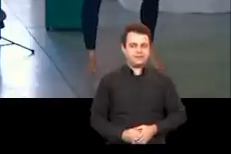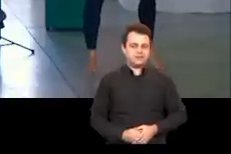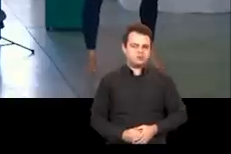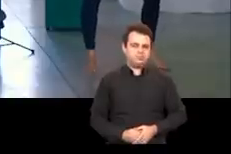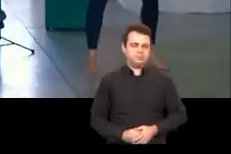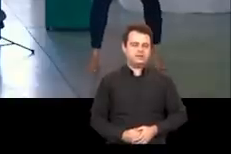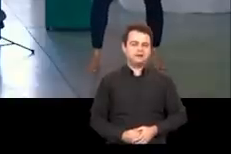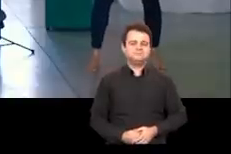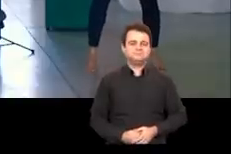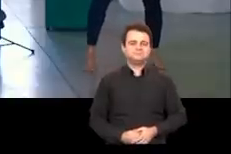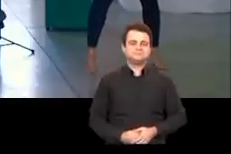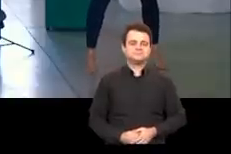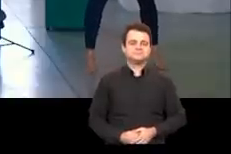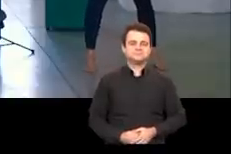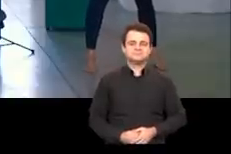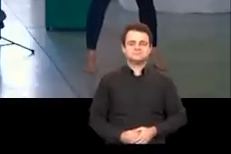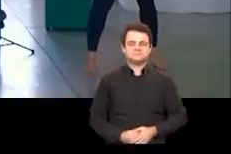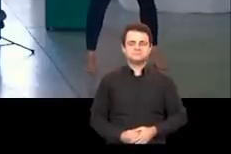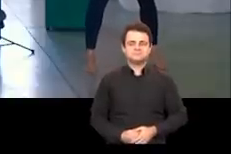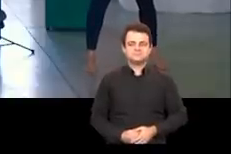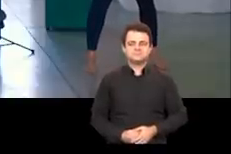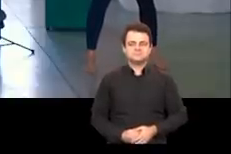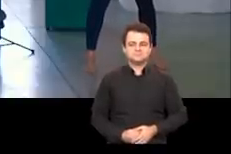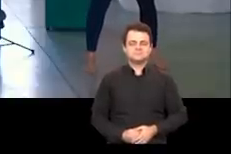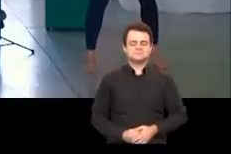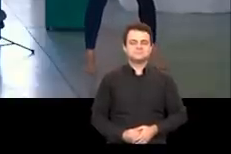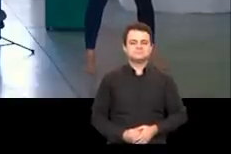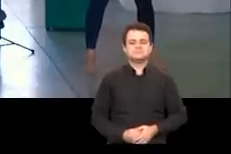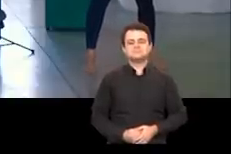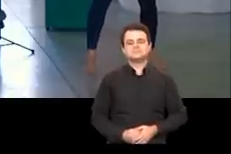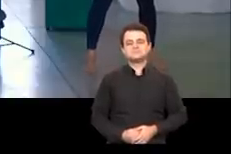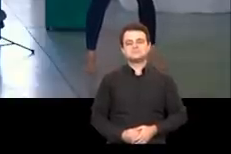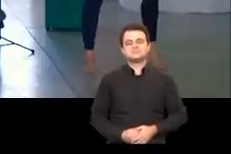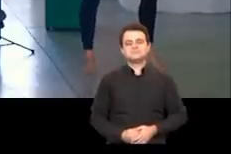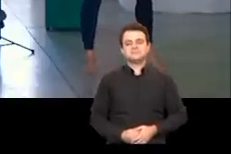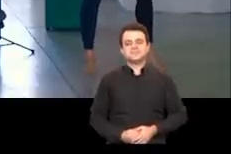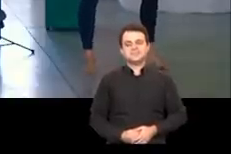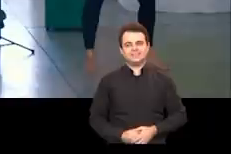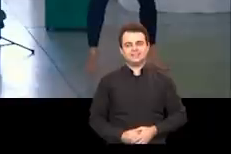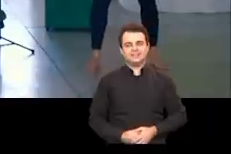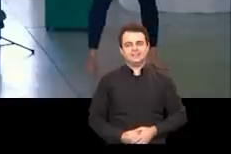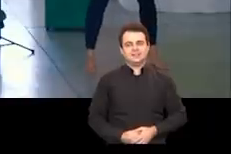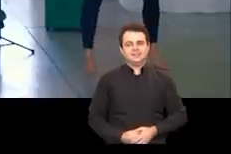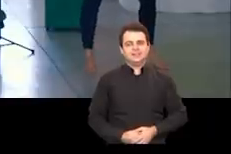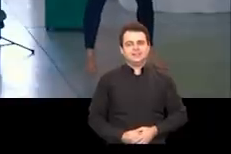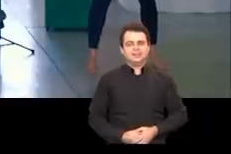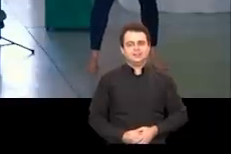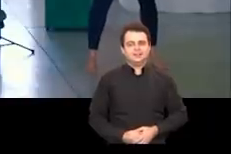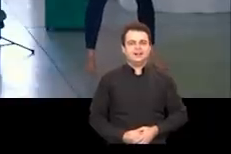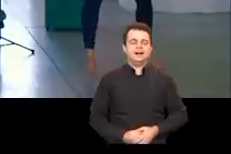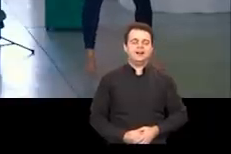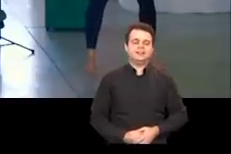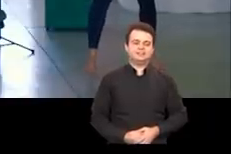pulso e mão. Olhos, orelhas, boca e nariz. Braço, cotovelo,